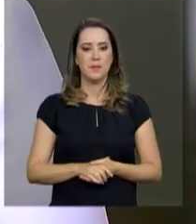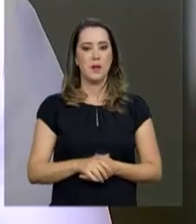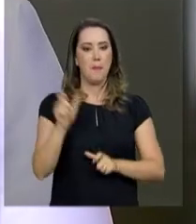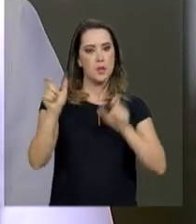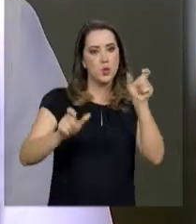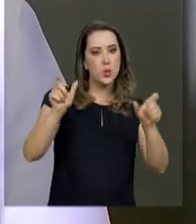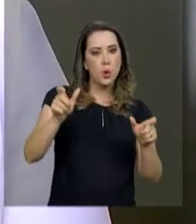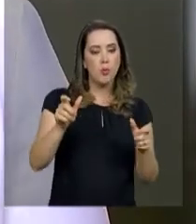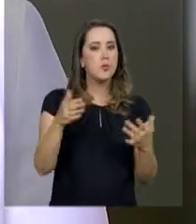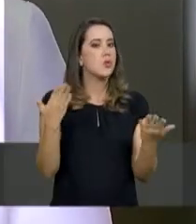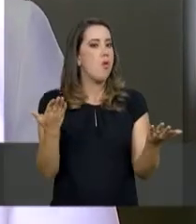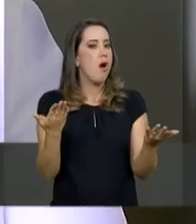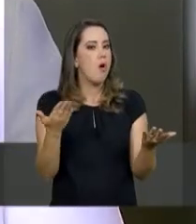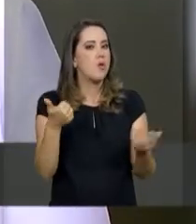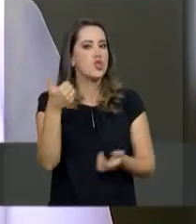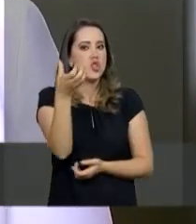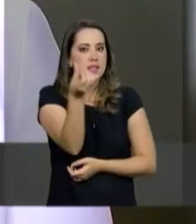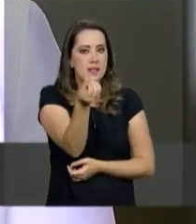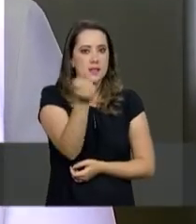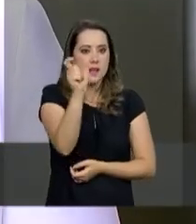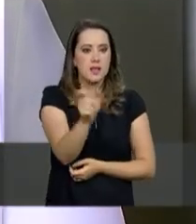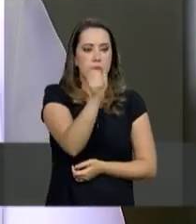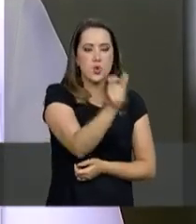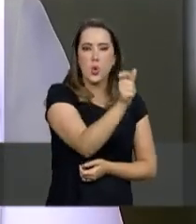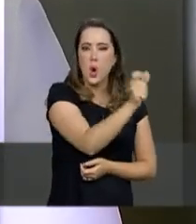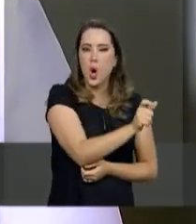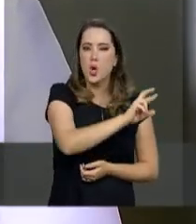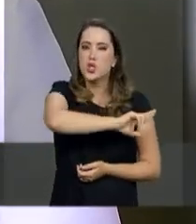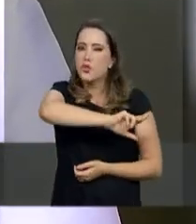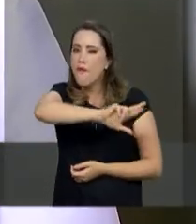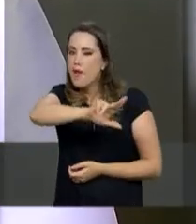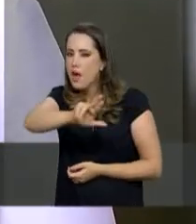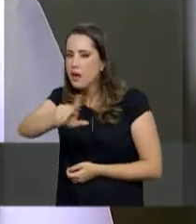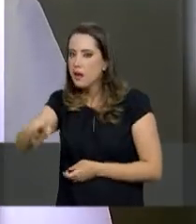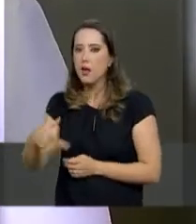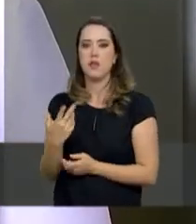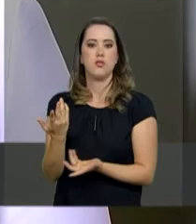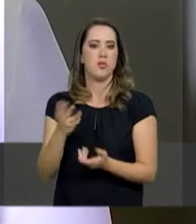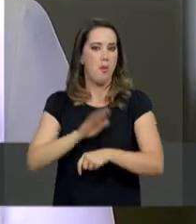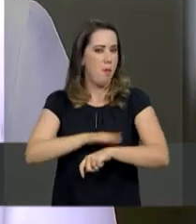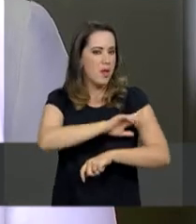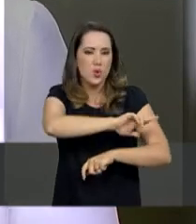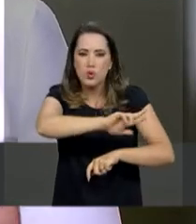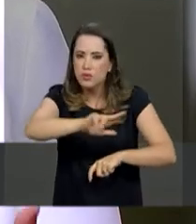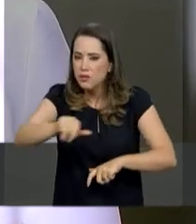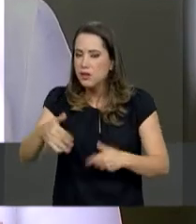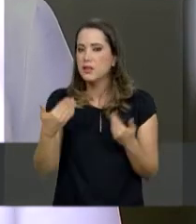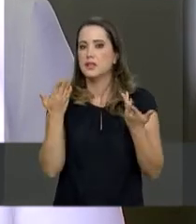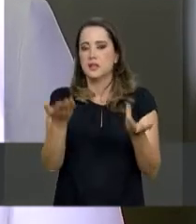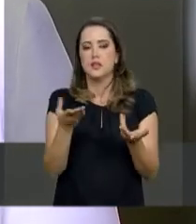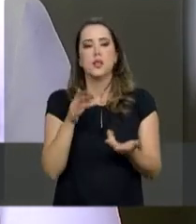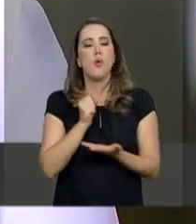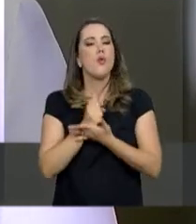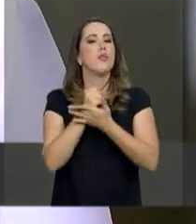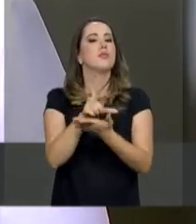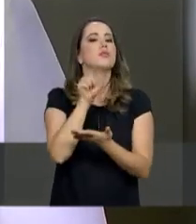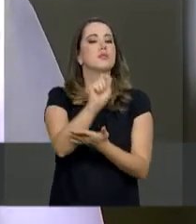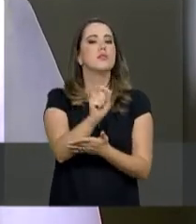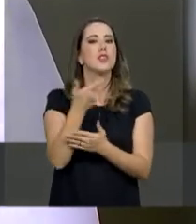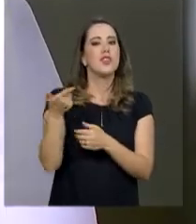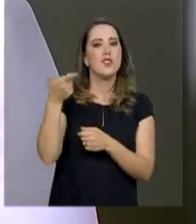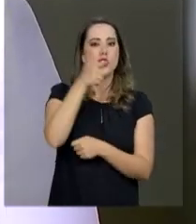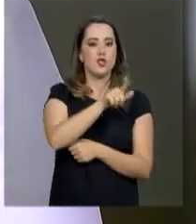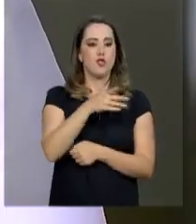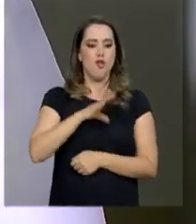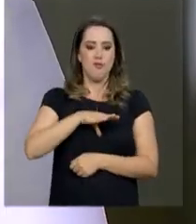personalidades de vários tipos de várias épocas e na verdade o que se propõe com isso além de homenagem resgatar o sentido